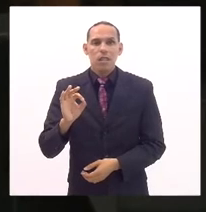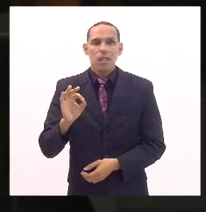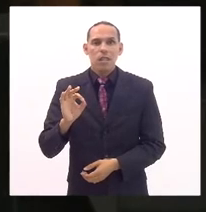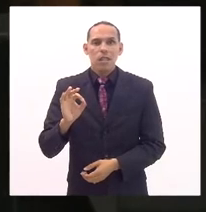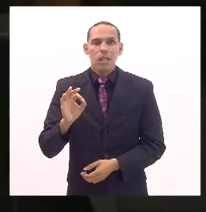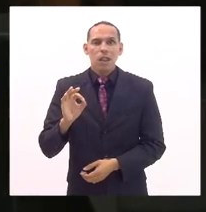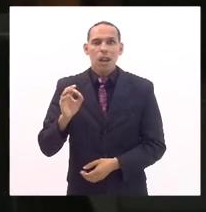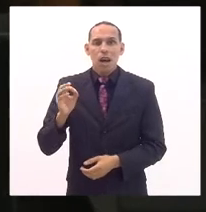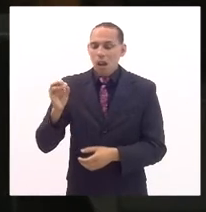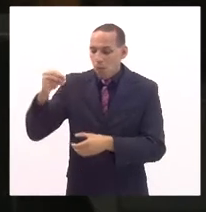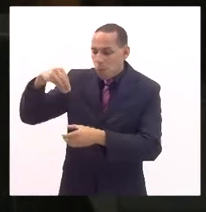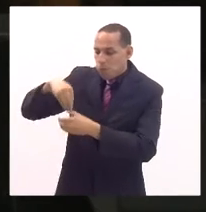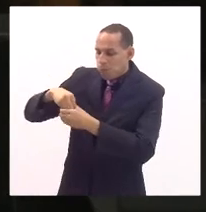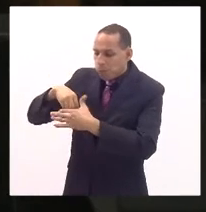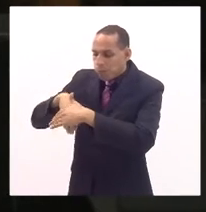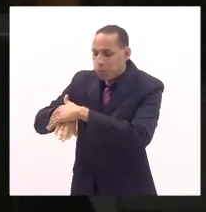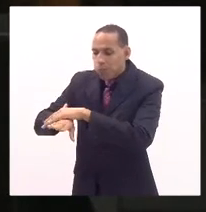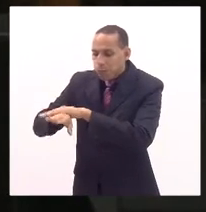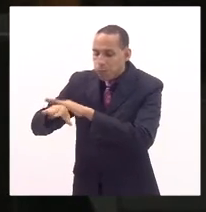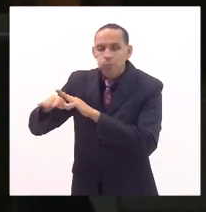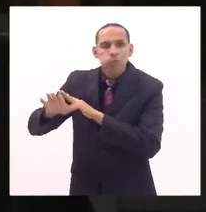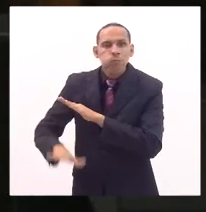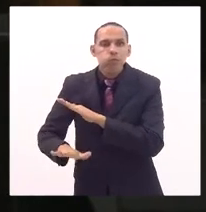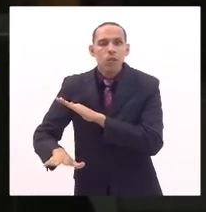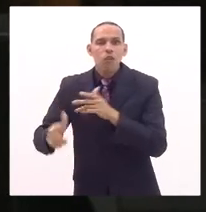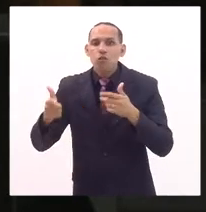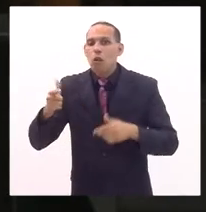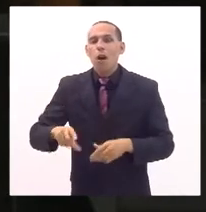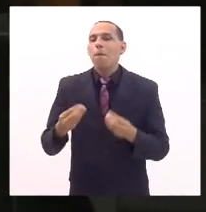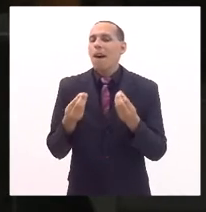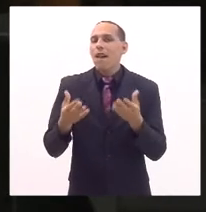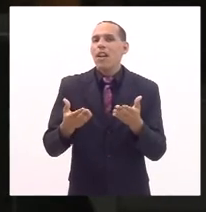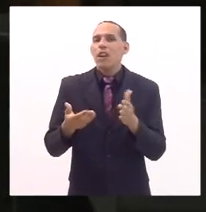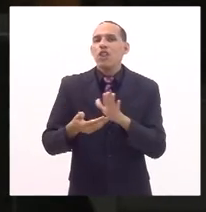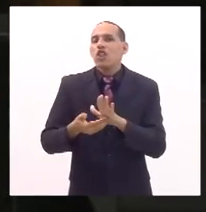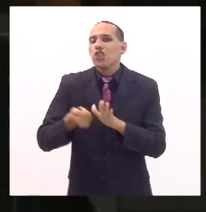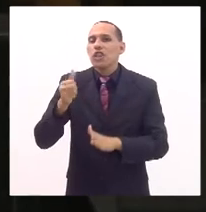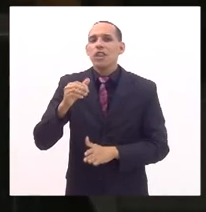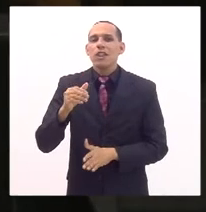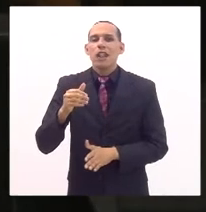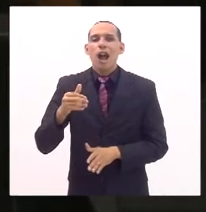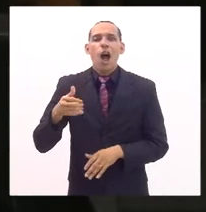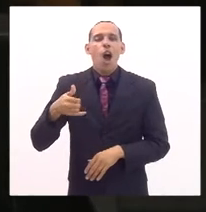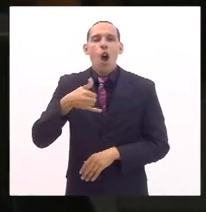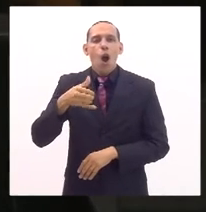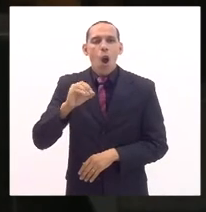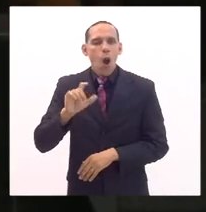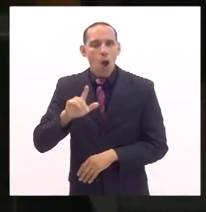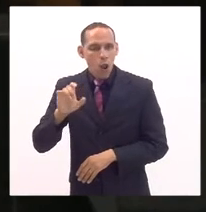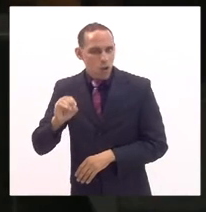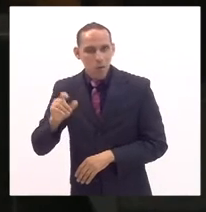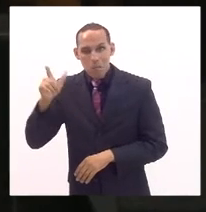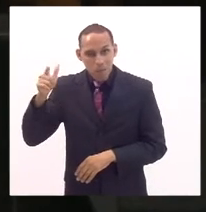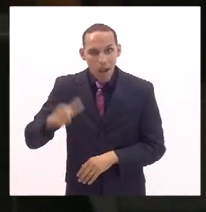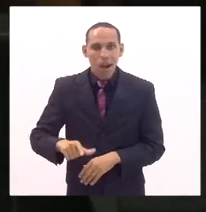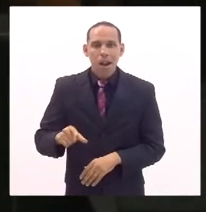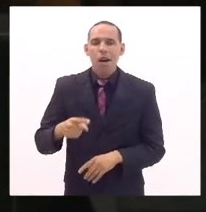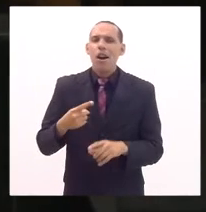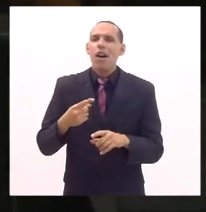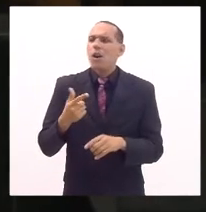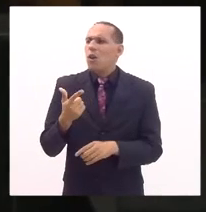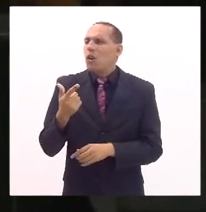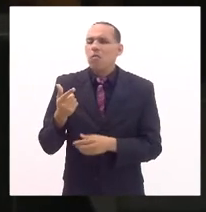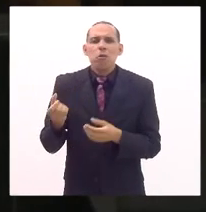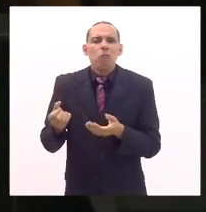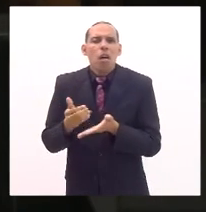é reinjetado para tirar mais óleo um pedacinho e o resto é porque ele não tem interesse de